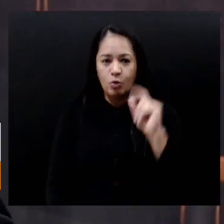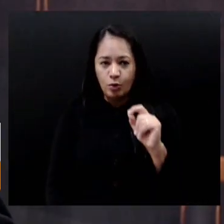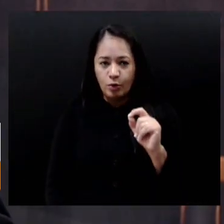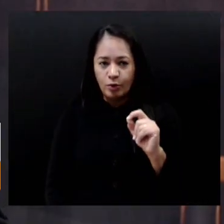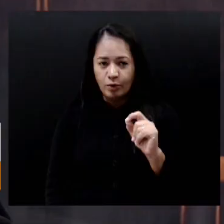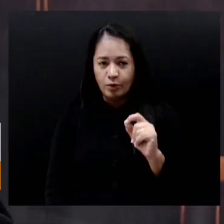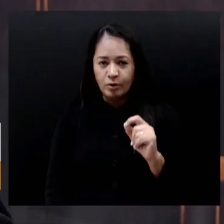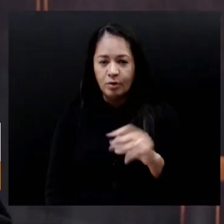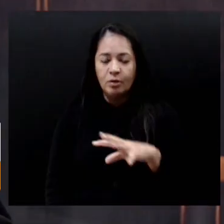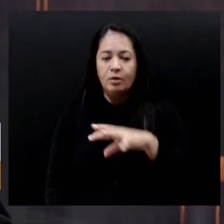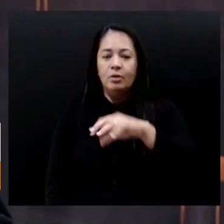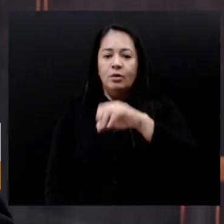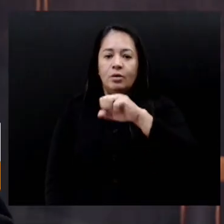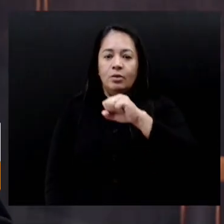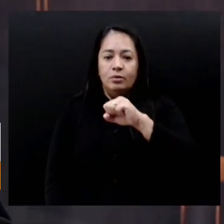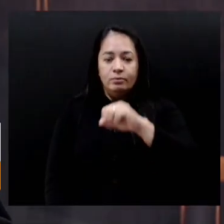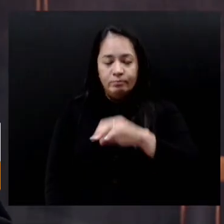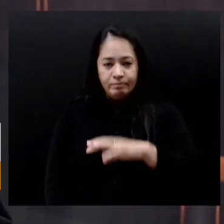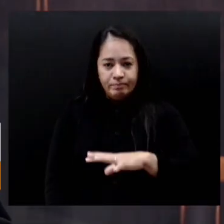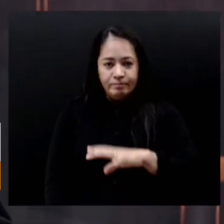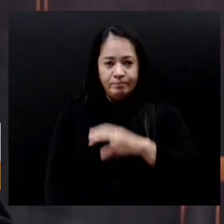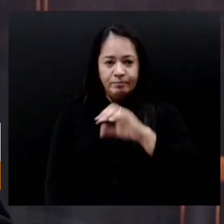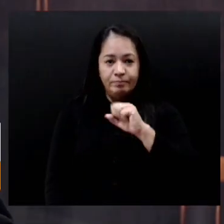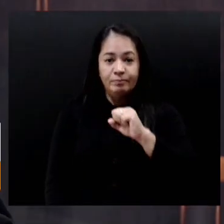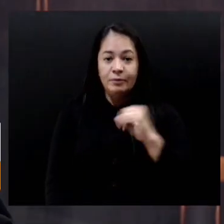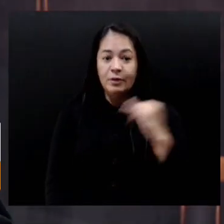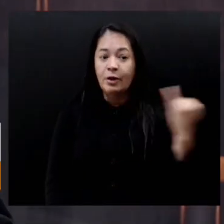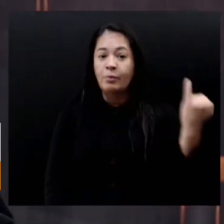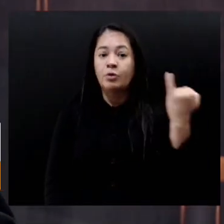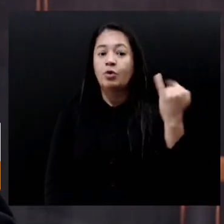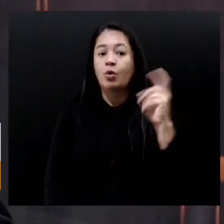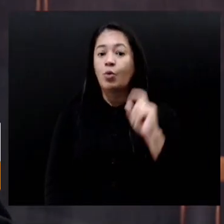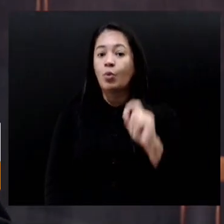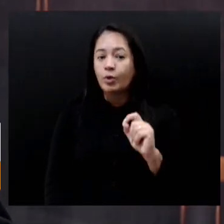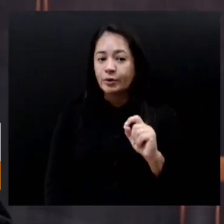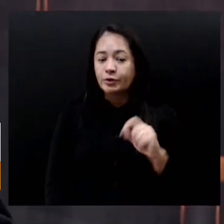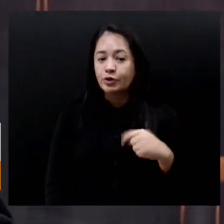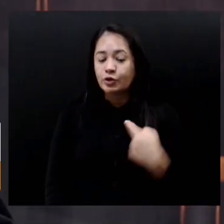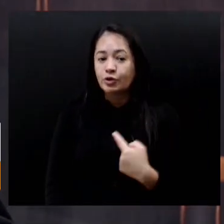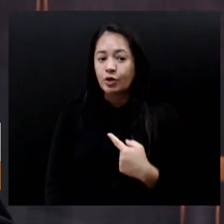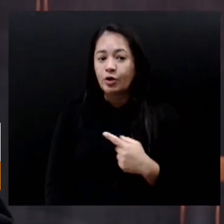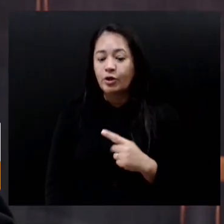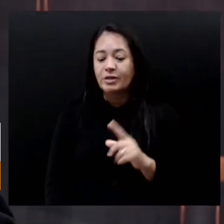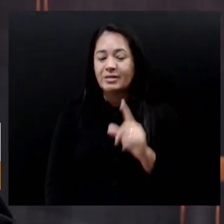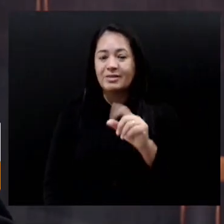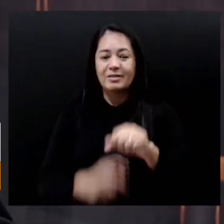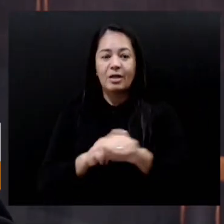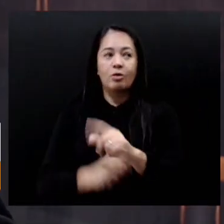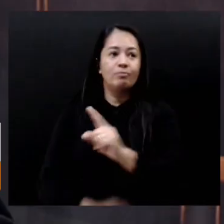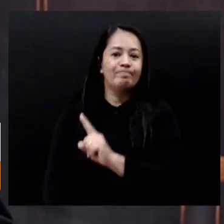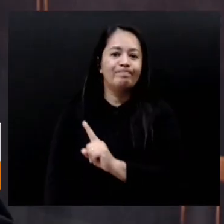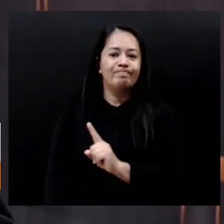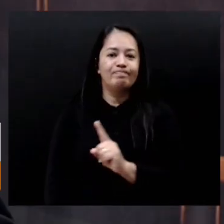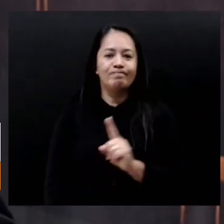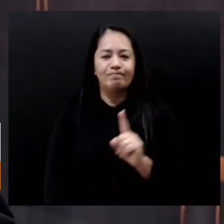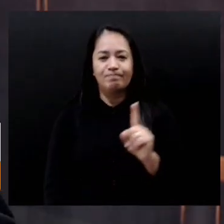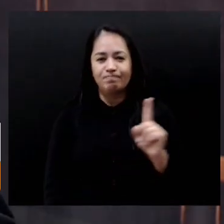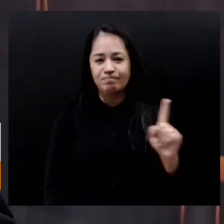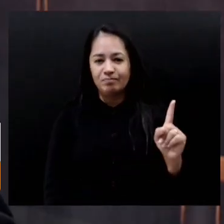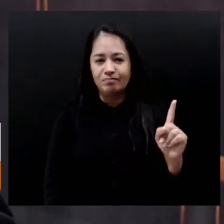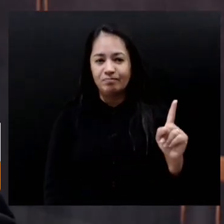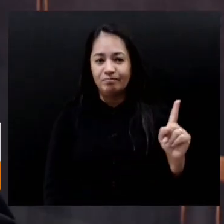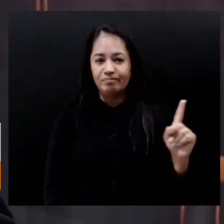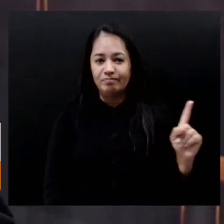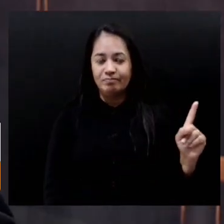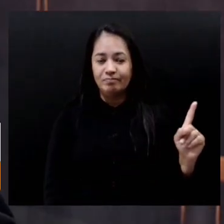respiração. Muitas vezes é importante a gente sair de cena numa situação estressora. A